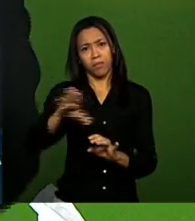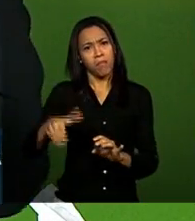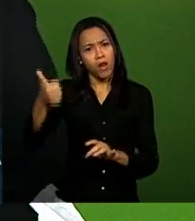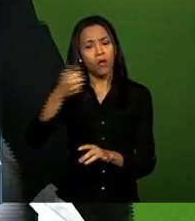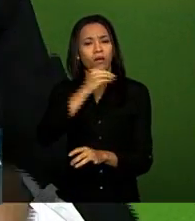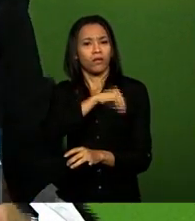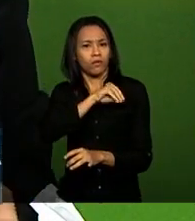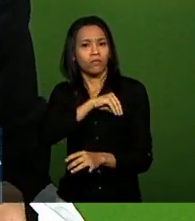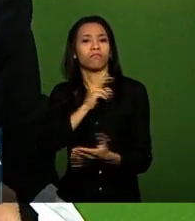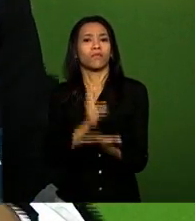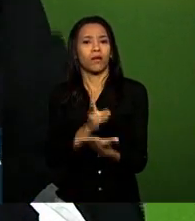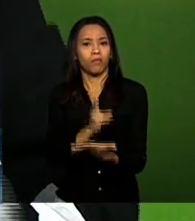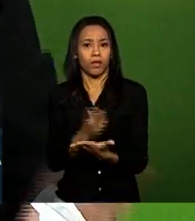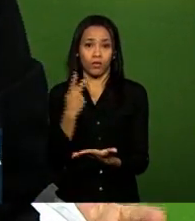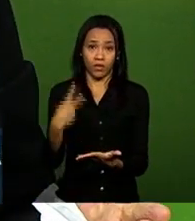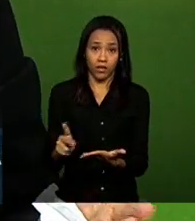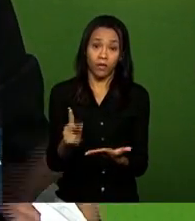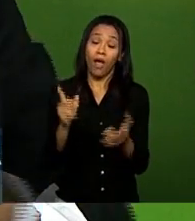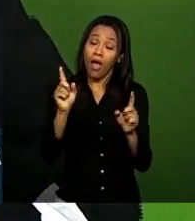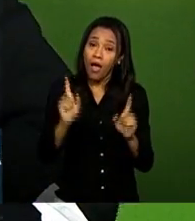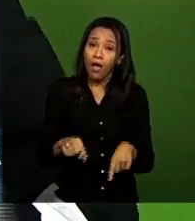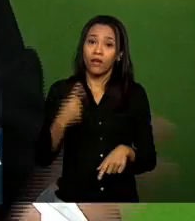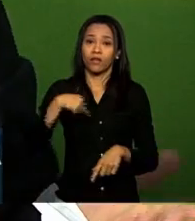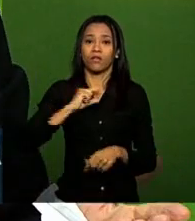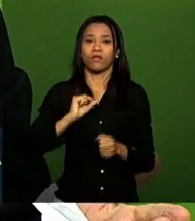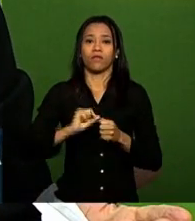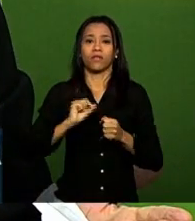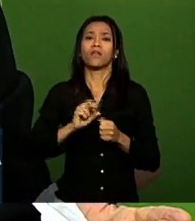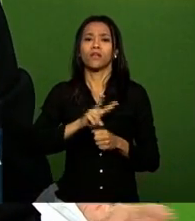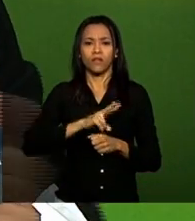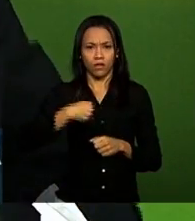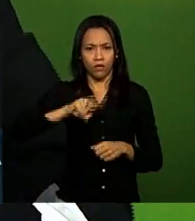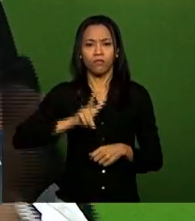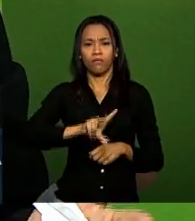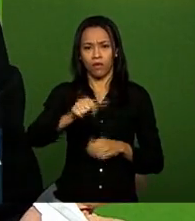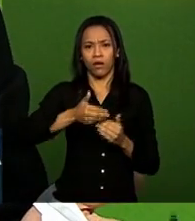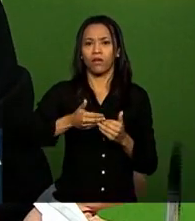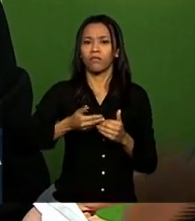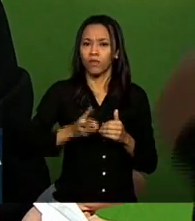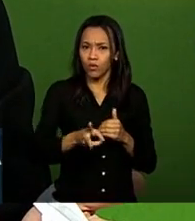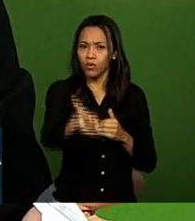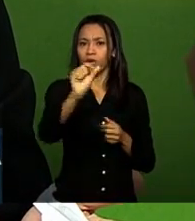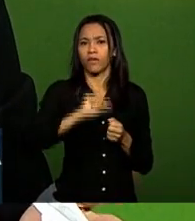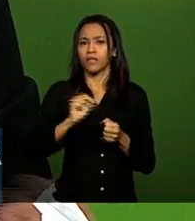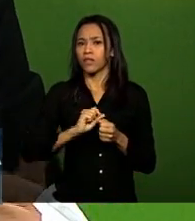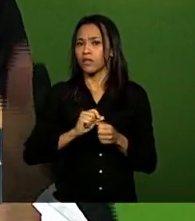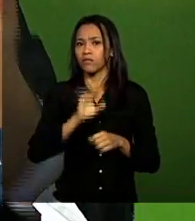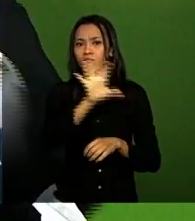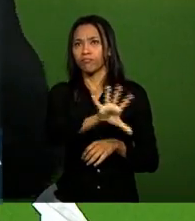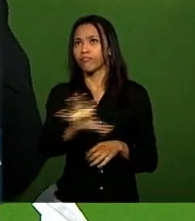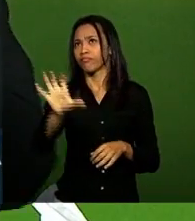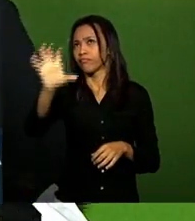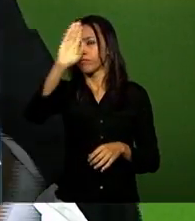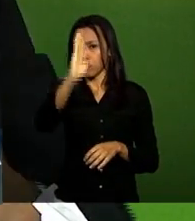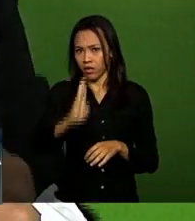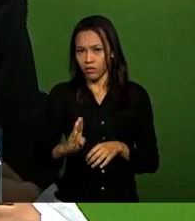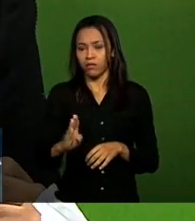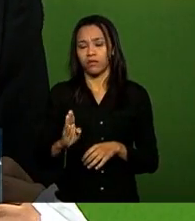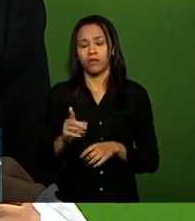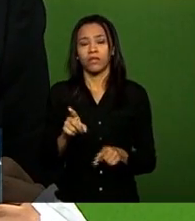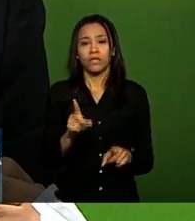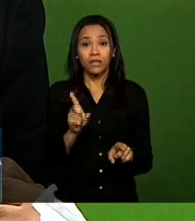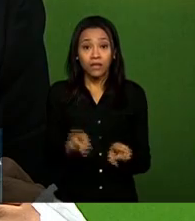dinamizem as suas regiões é o que estamos fazendo e v continuar fazendo em todas as nossas regiões apostando na